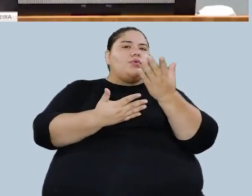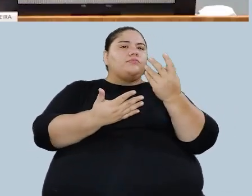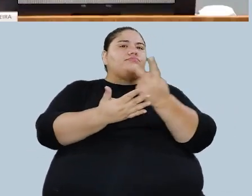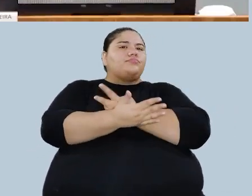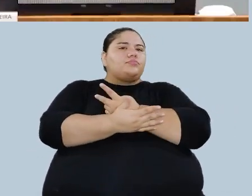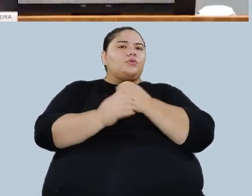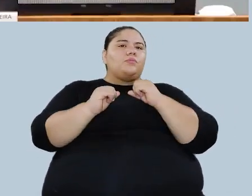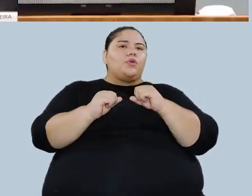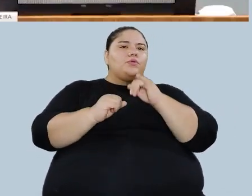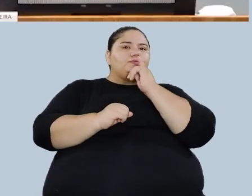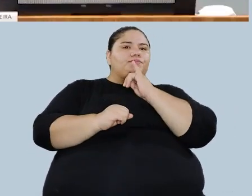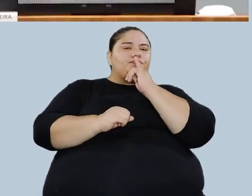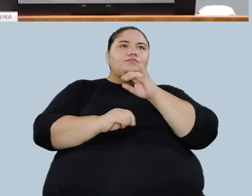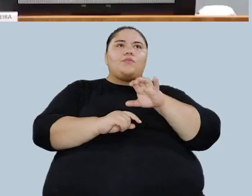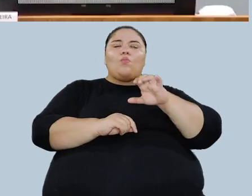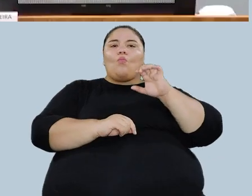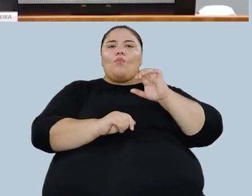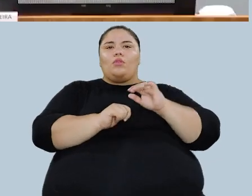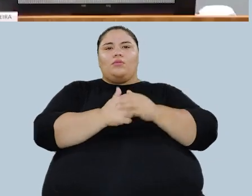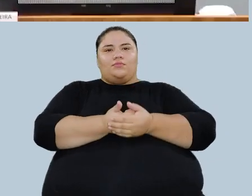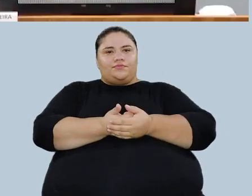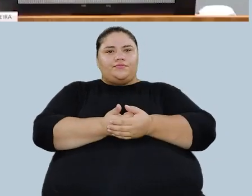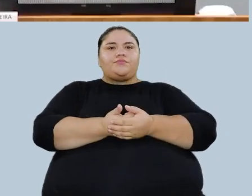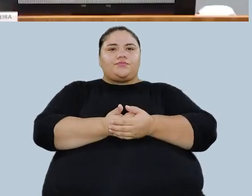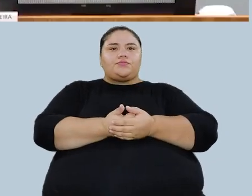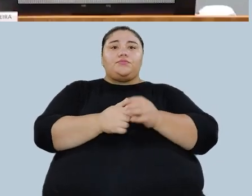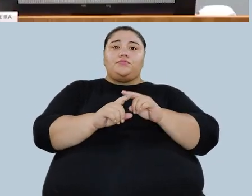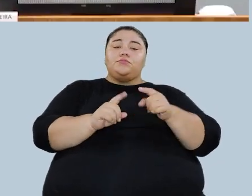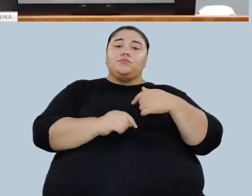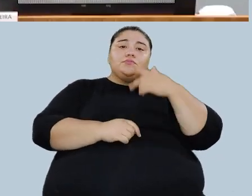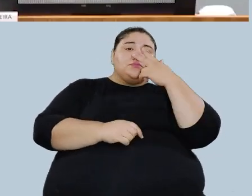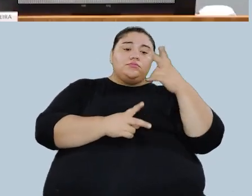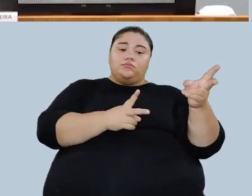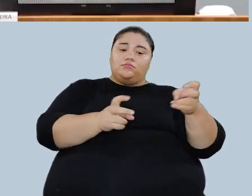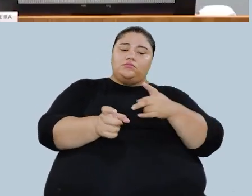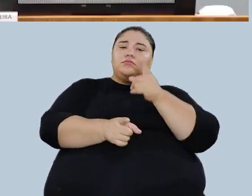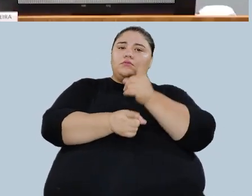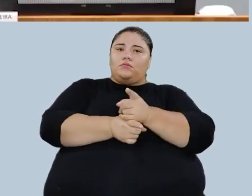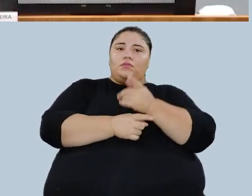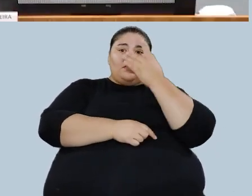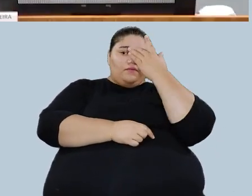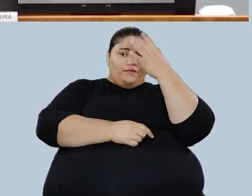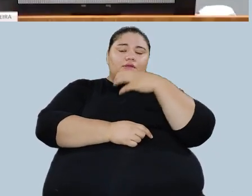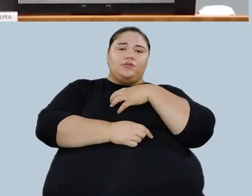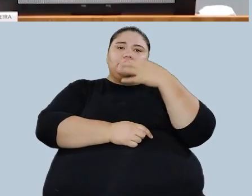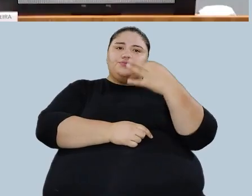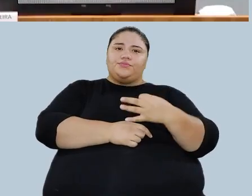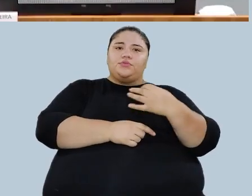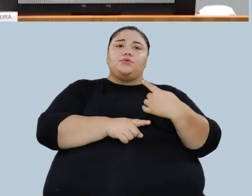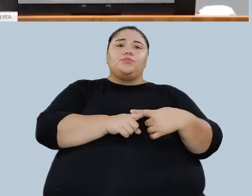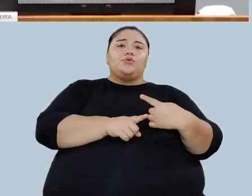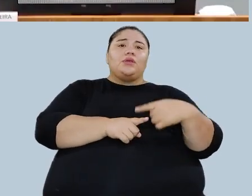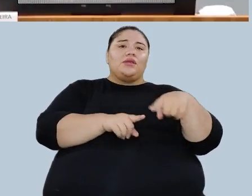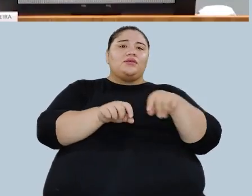acontecer em termos de sonegação. Mas eu acho que detectáveis de forma muito mais célere,